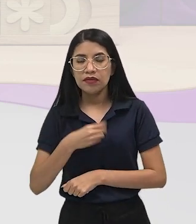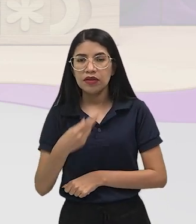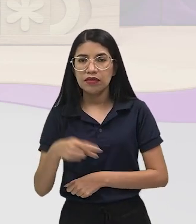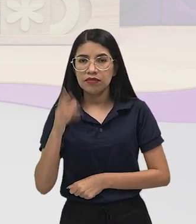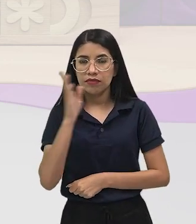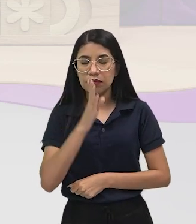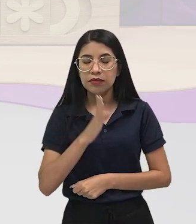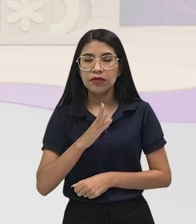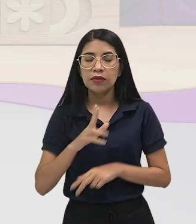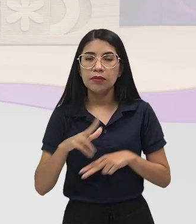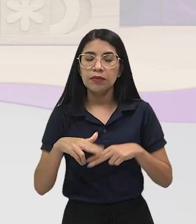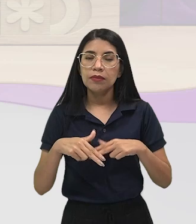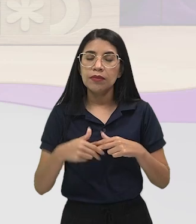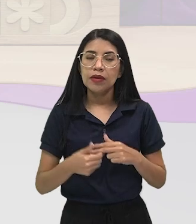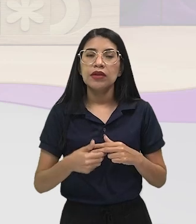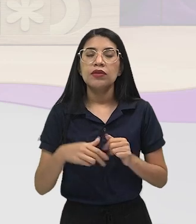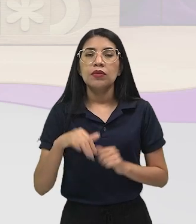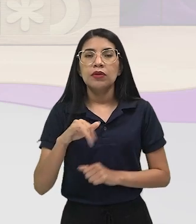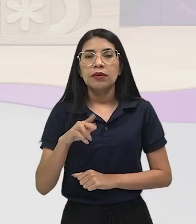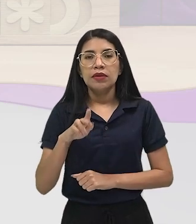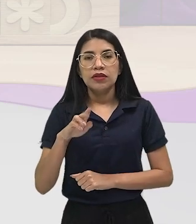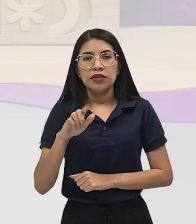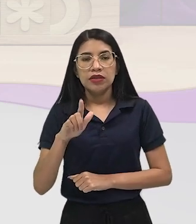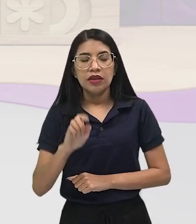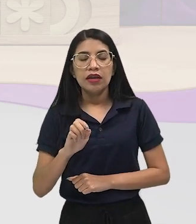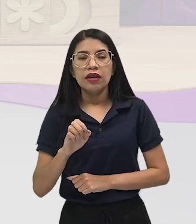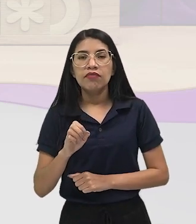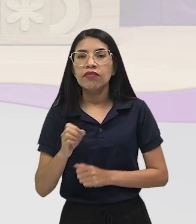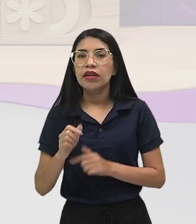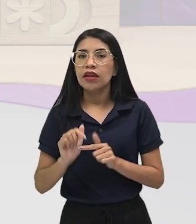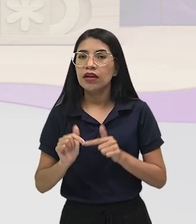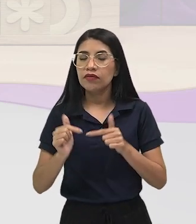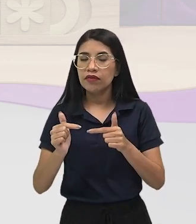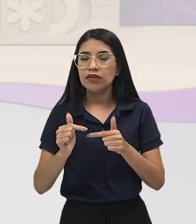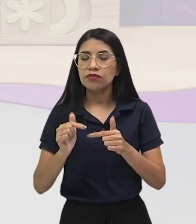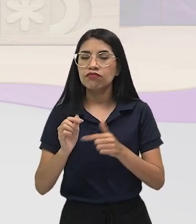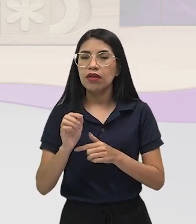isso que, quando o IBGE vai realizar um censo,